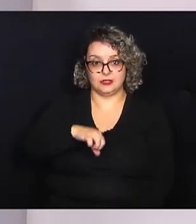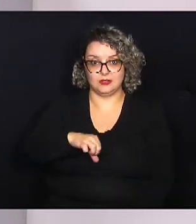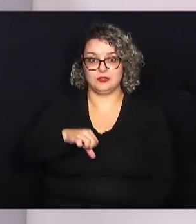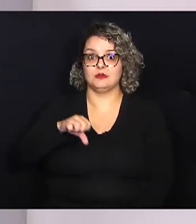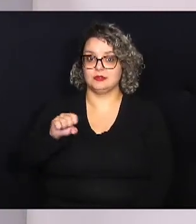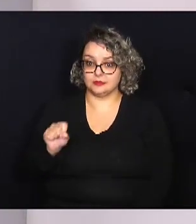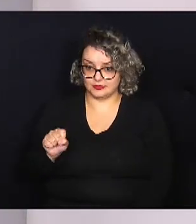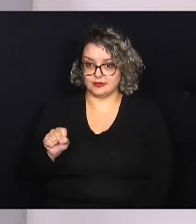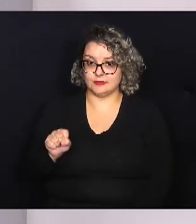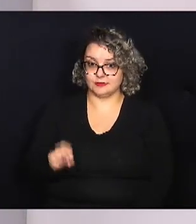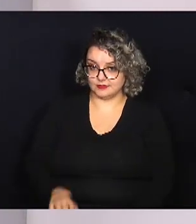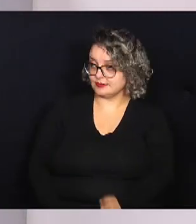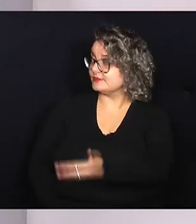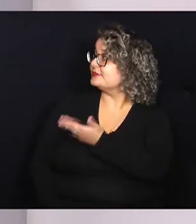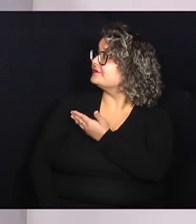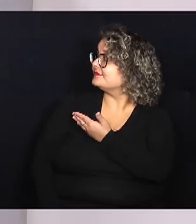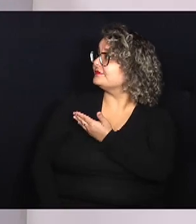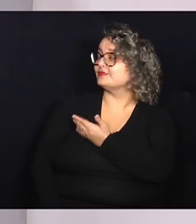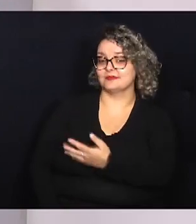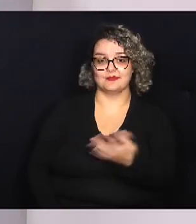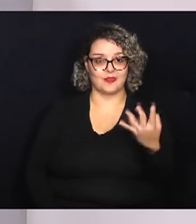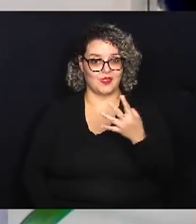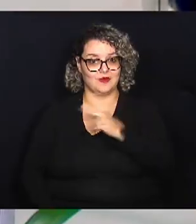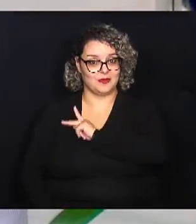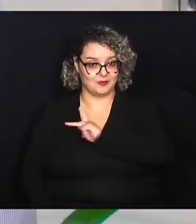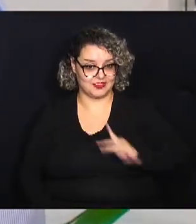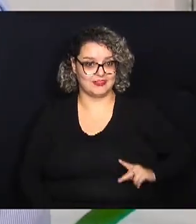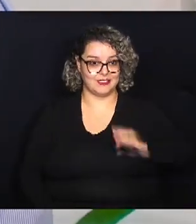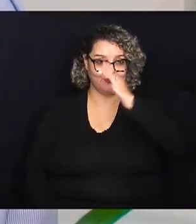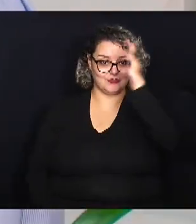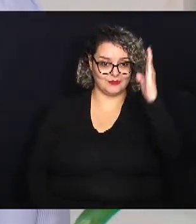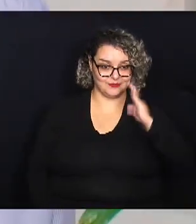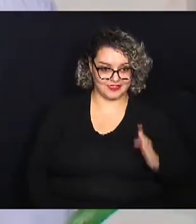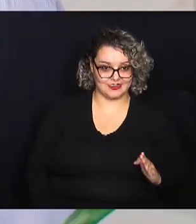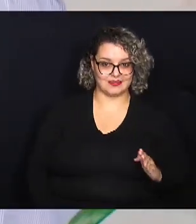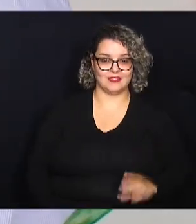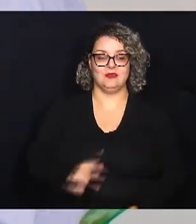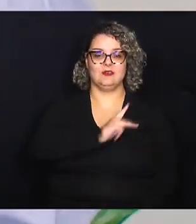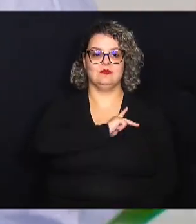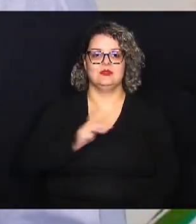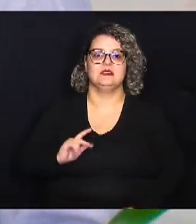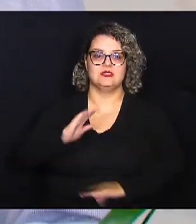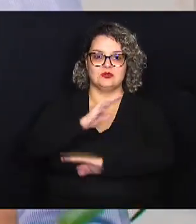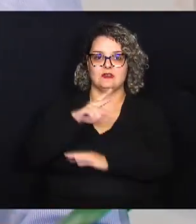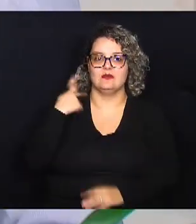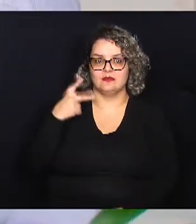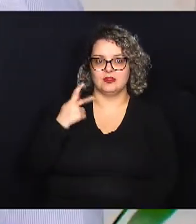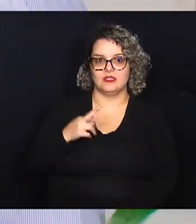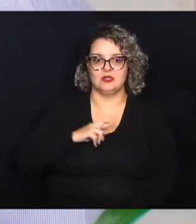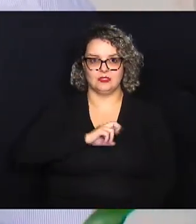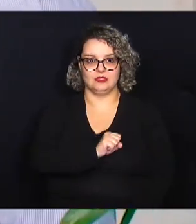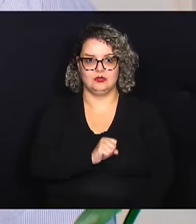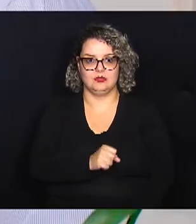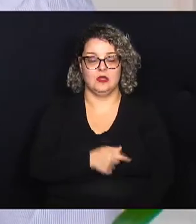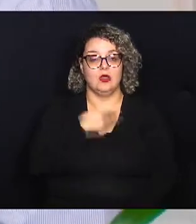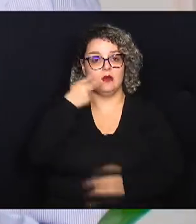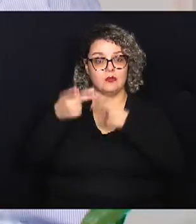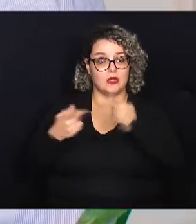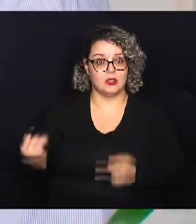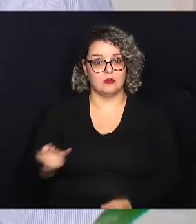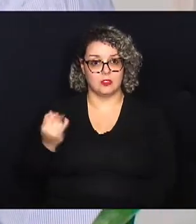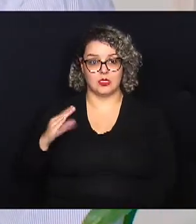1898. Foi o 4º presidente do Brasil. O presidente da Câmara, o vereador Luiz Rossini, destaca a importância de